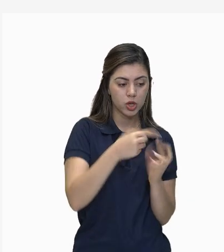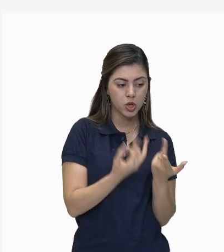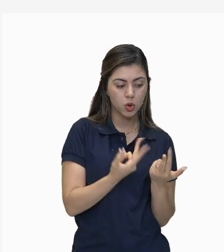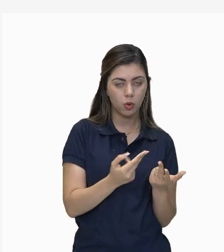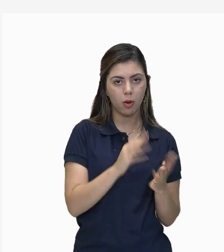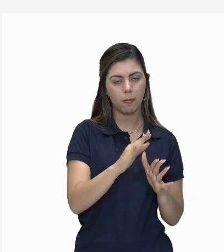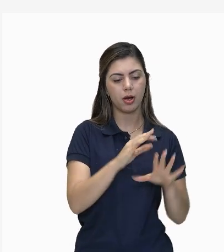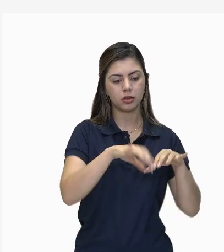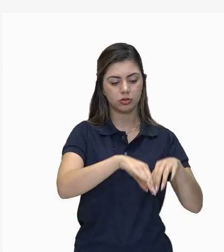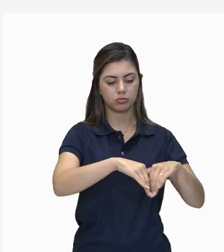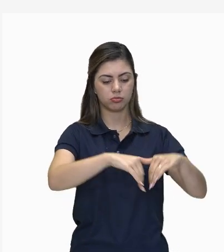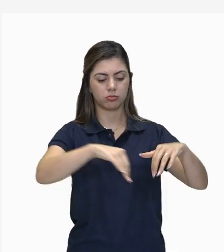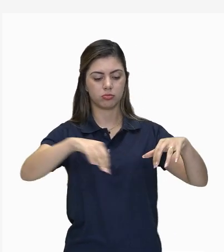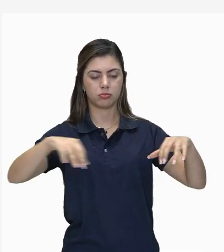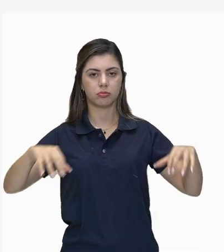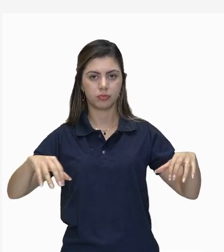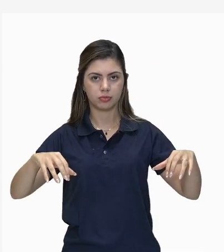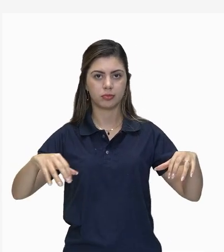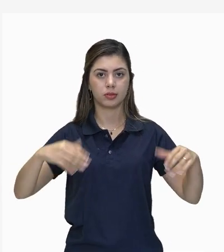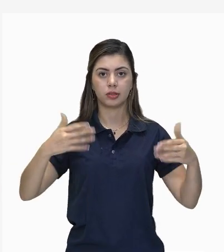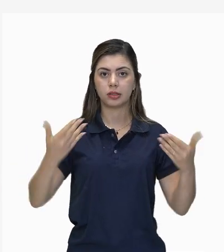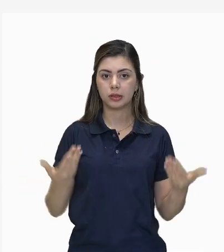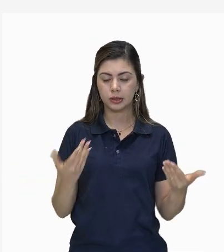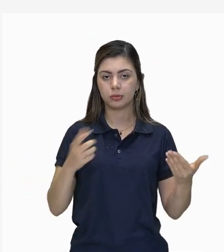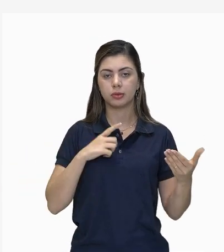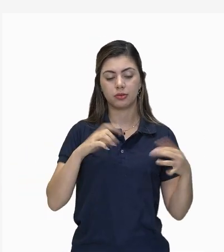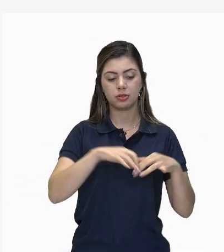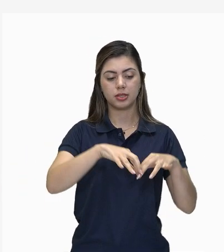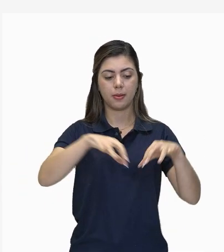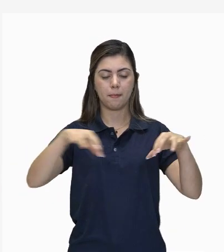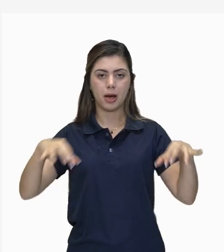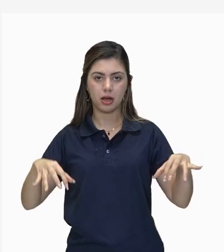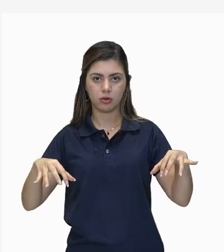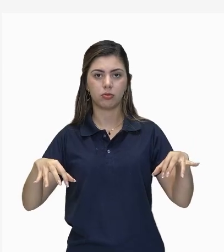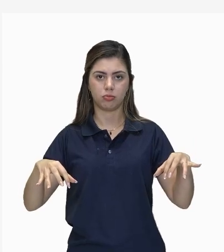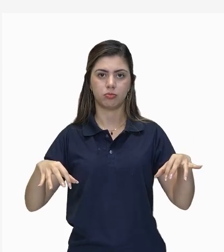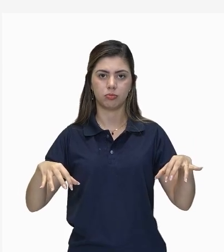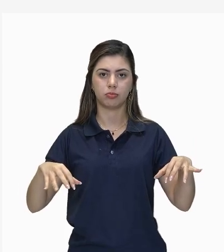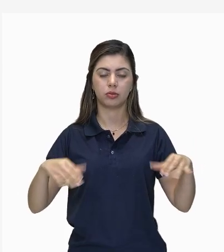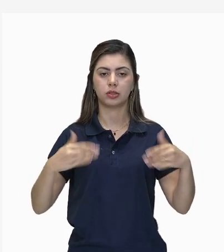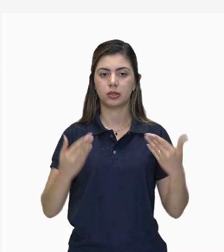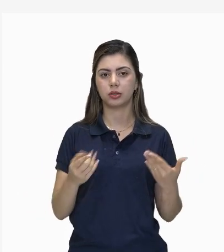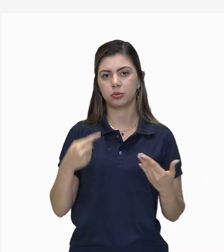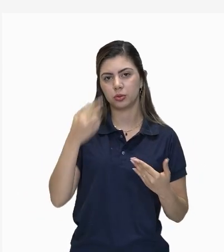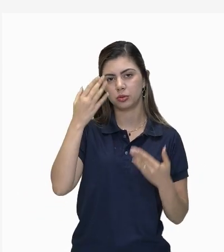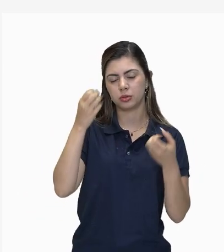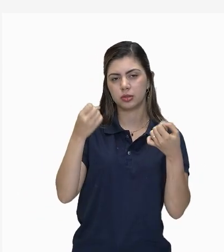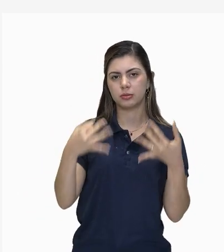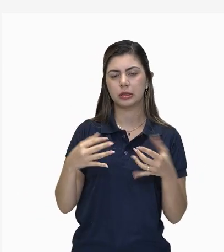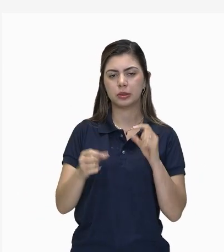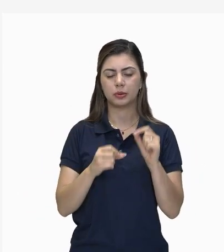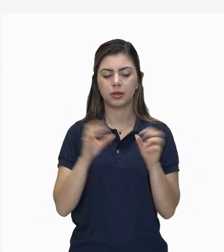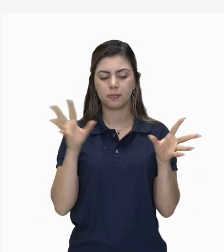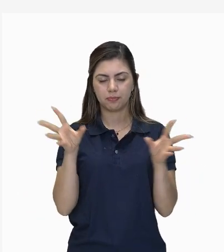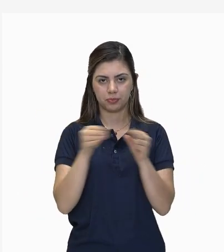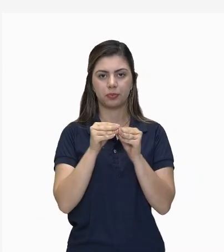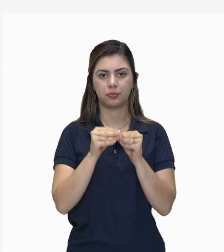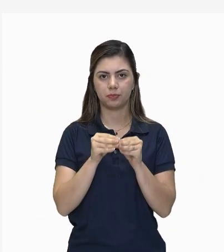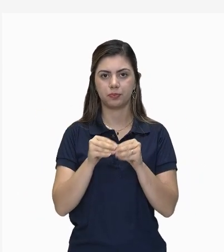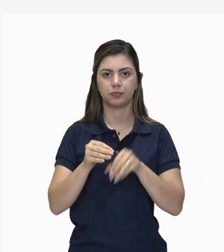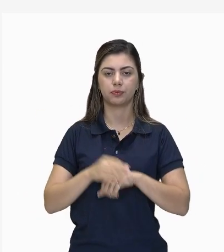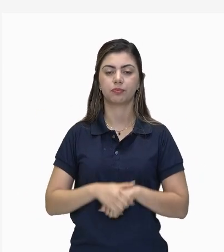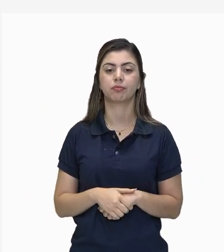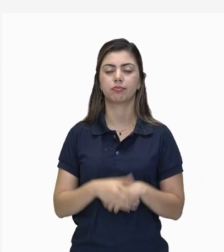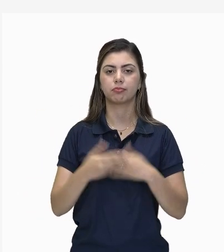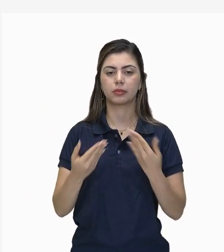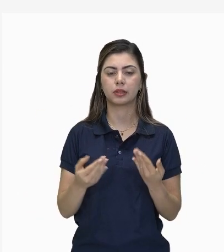o isolamento reprodutivo, né? Então, quando a gente fala de criação de nova espécie, a gente vai sempre relacionar